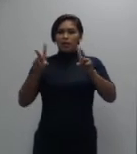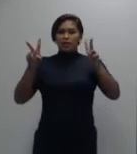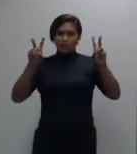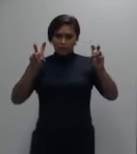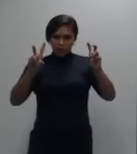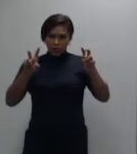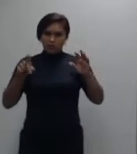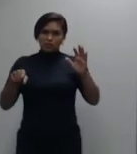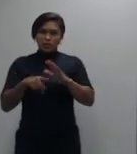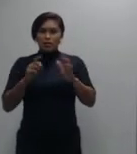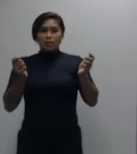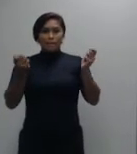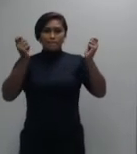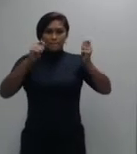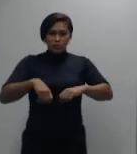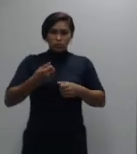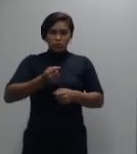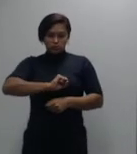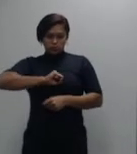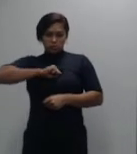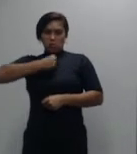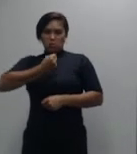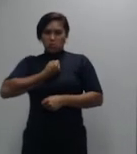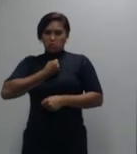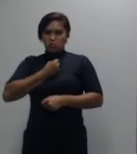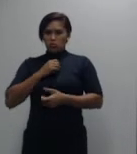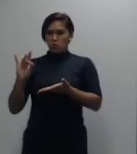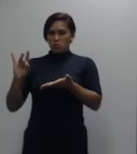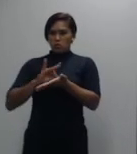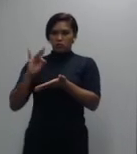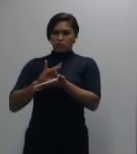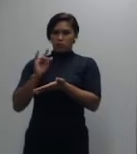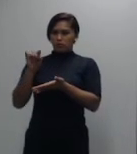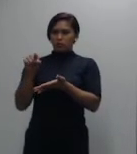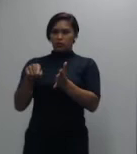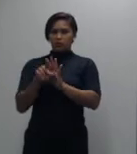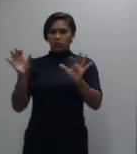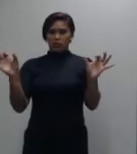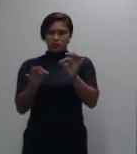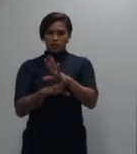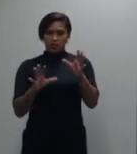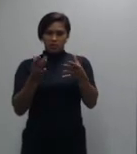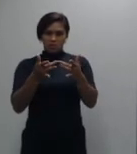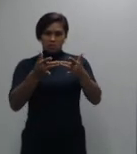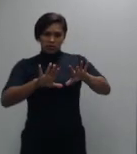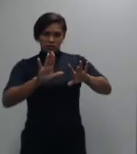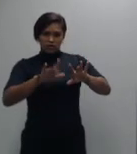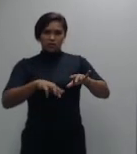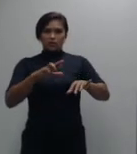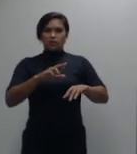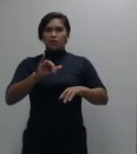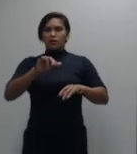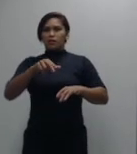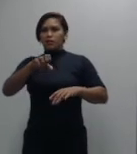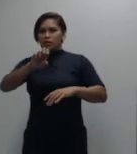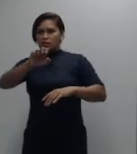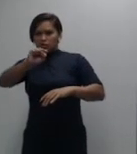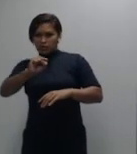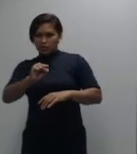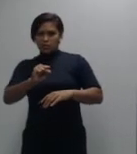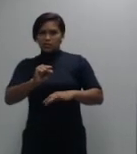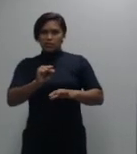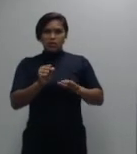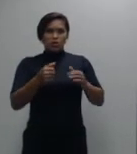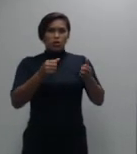Possivelmente por ódio ou com o término de seu relacionamento a senhora Rhymes sorrateiramente